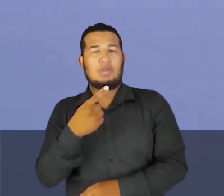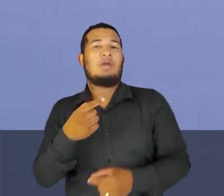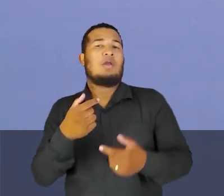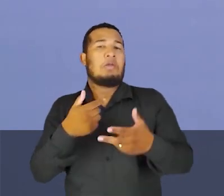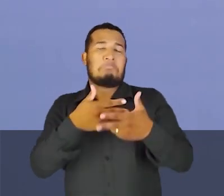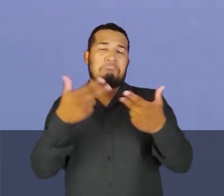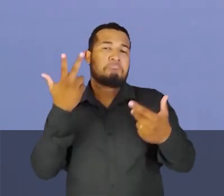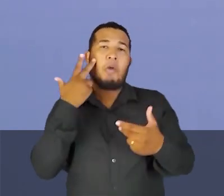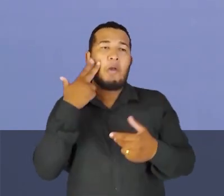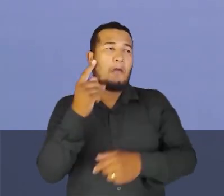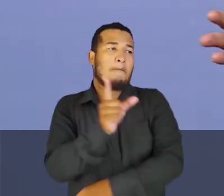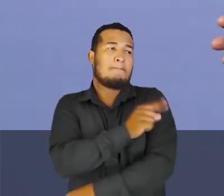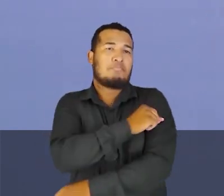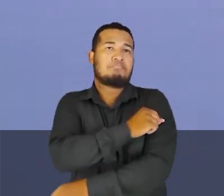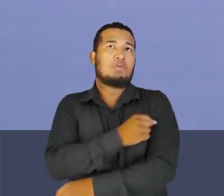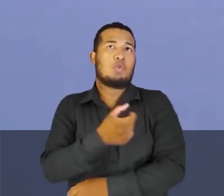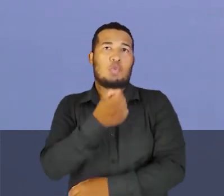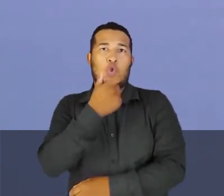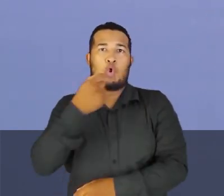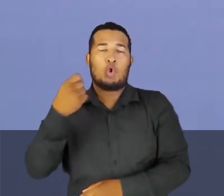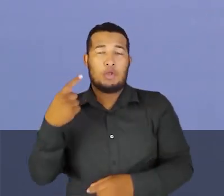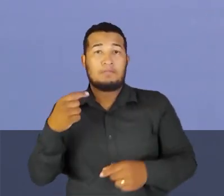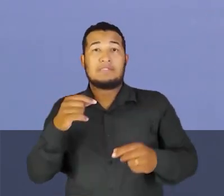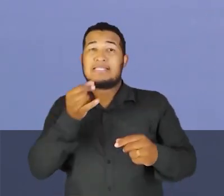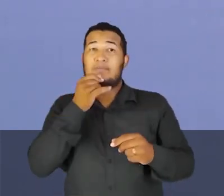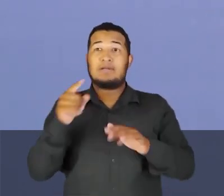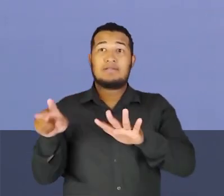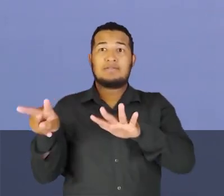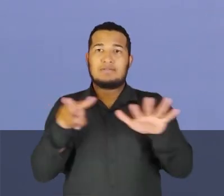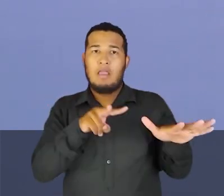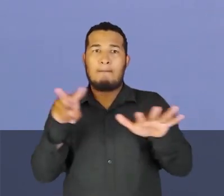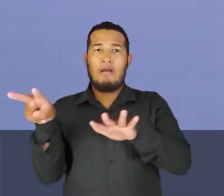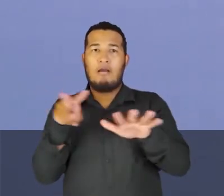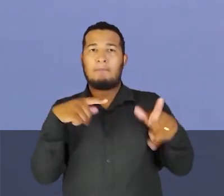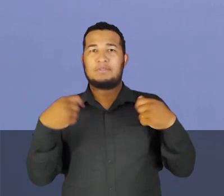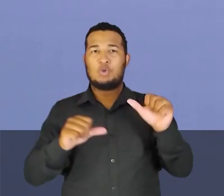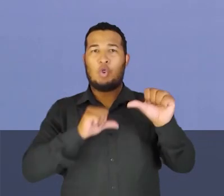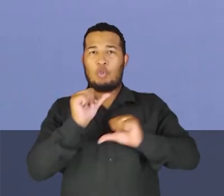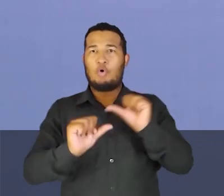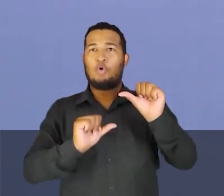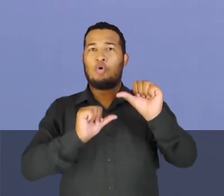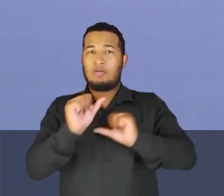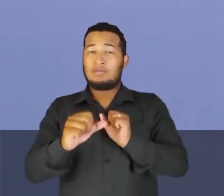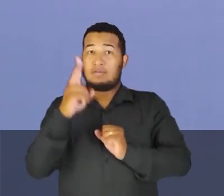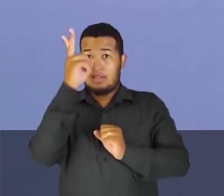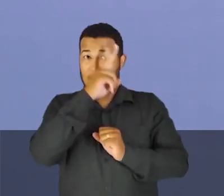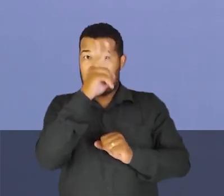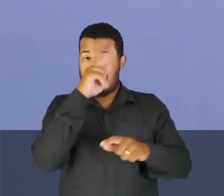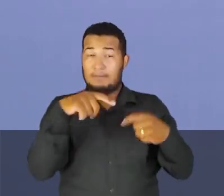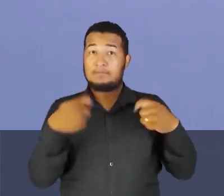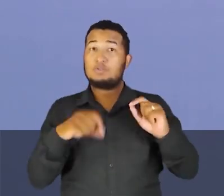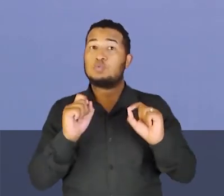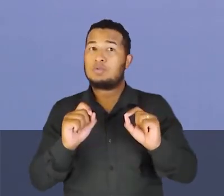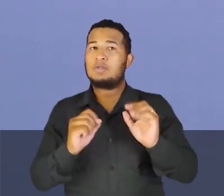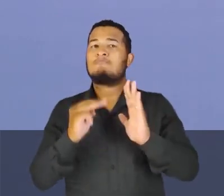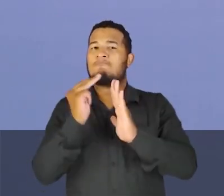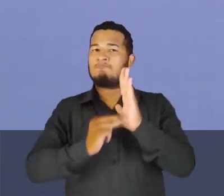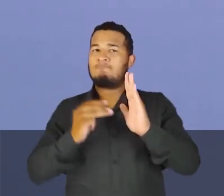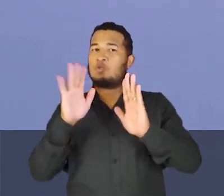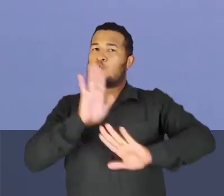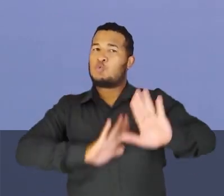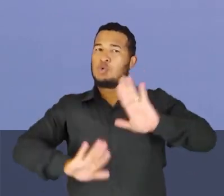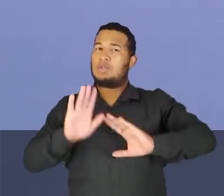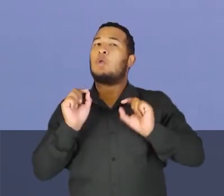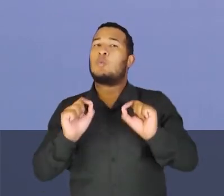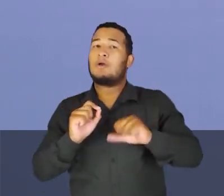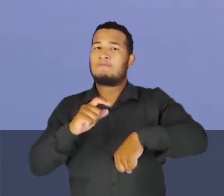pílula anticoncepcional todos os dias e cada semana ela tem que ser trocada. E você tem que lembrar que esse método tem que tomar cuidado na